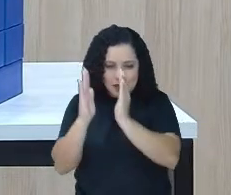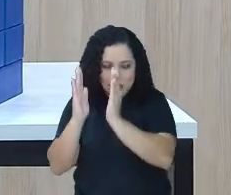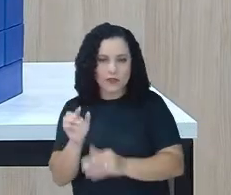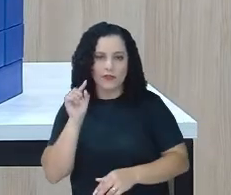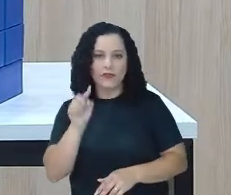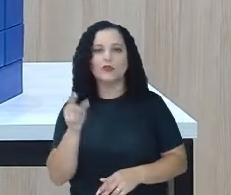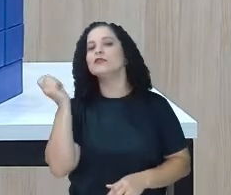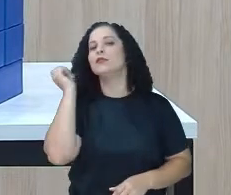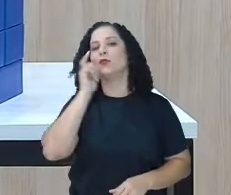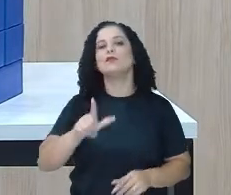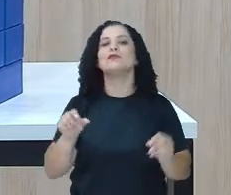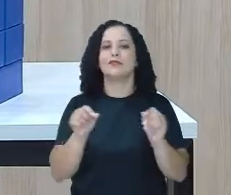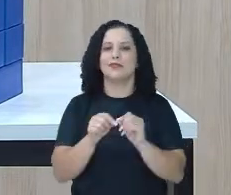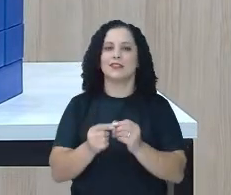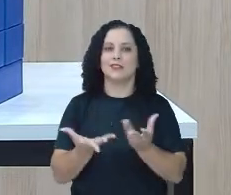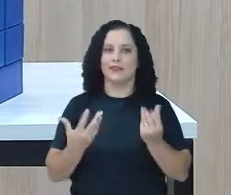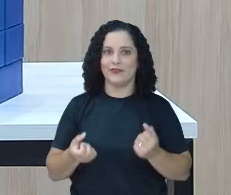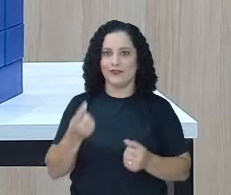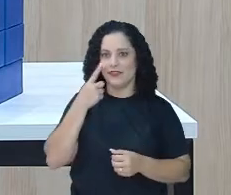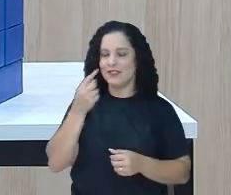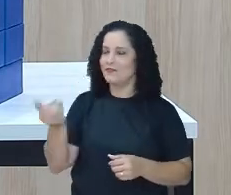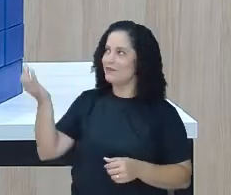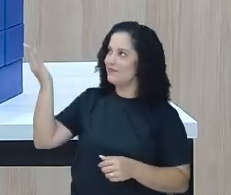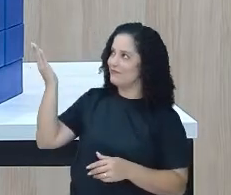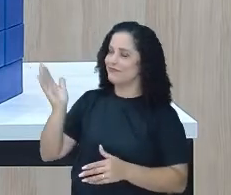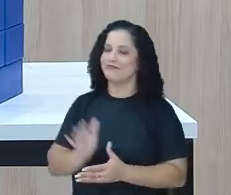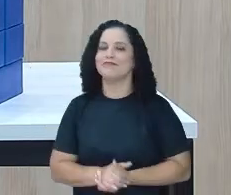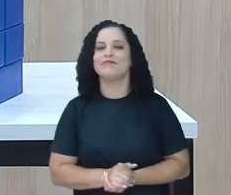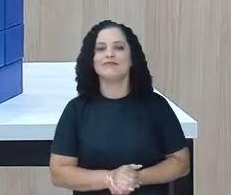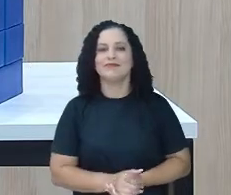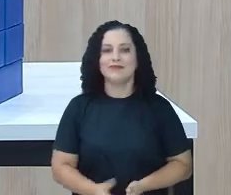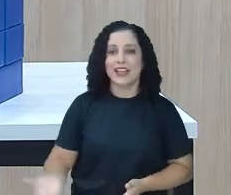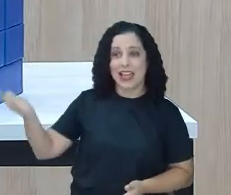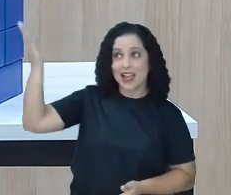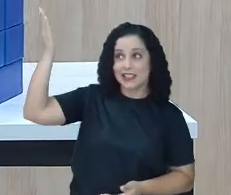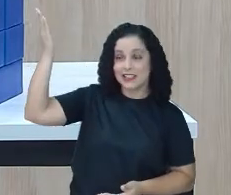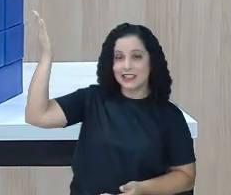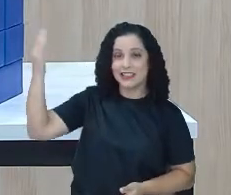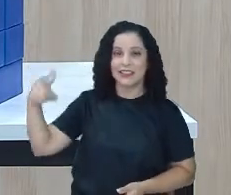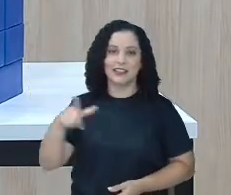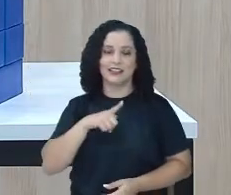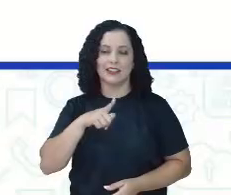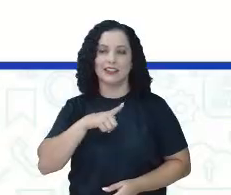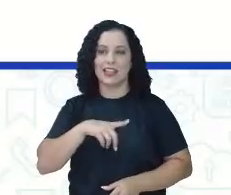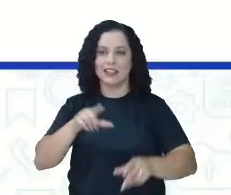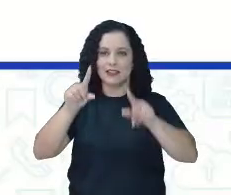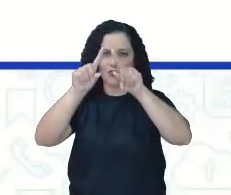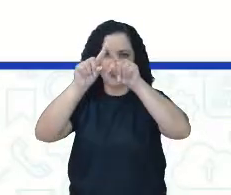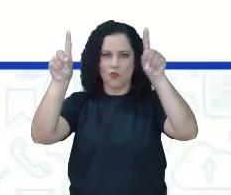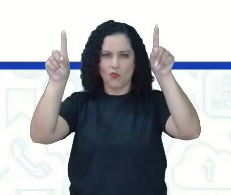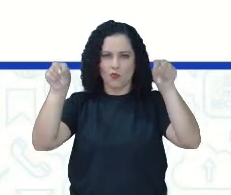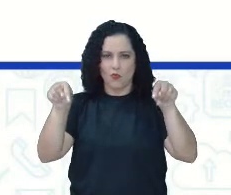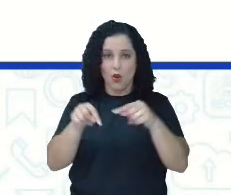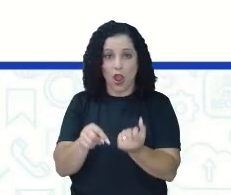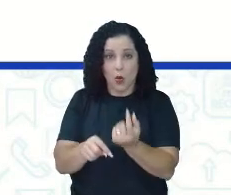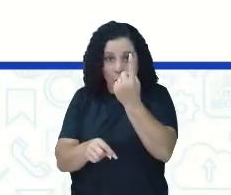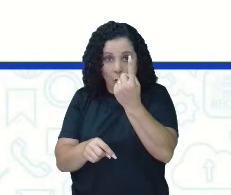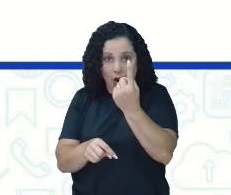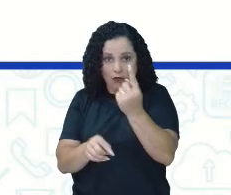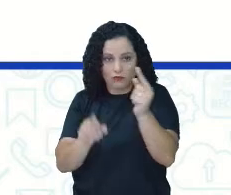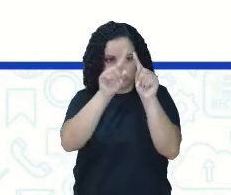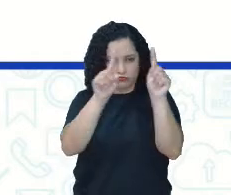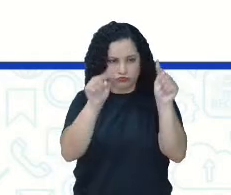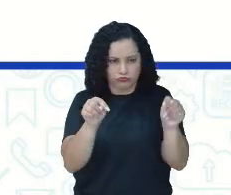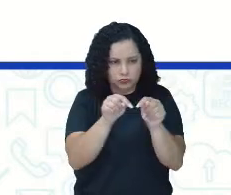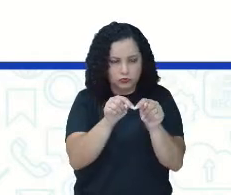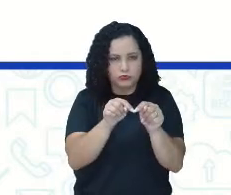consegue fazer esse tipo de coisa. Vamos lá? Aqui a gente vai considerar esse quadrinho, né, esse cubinho, como uma unidade de volume, tá